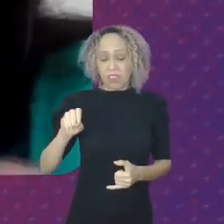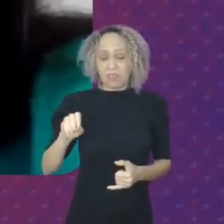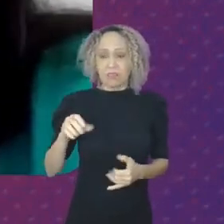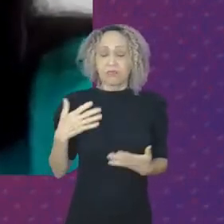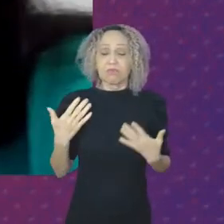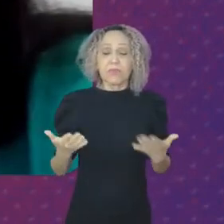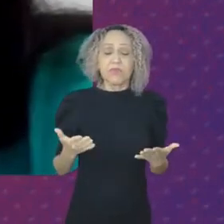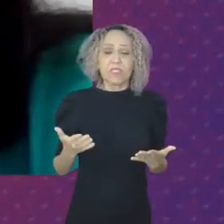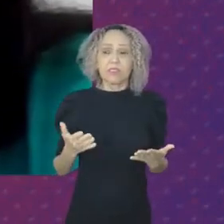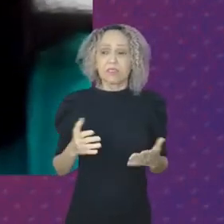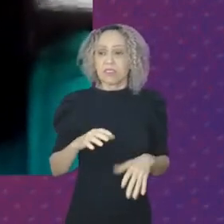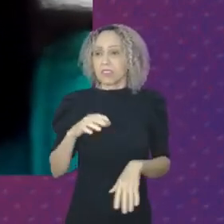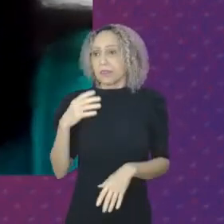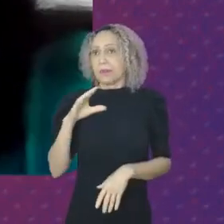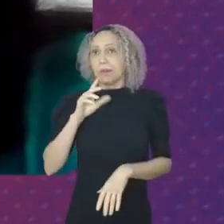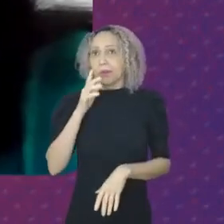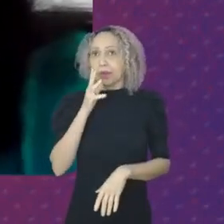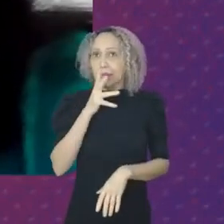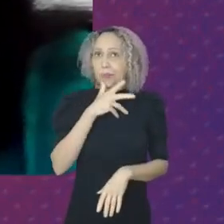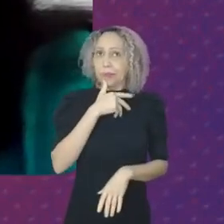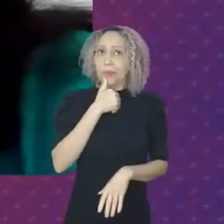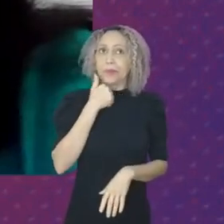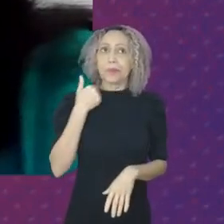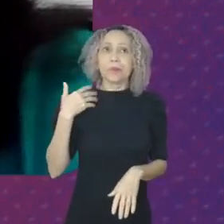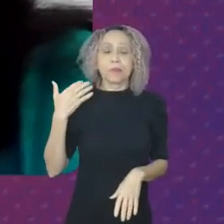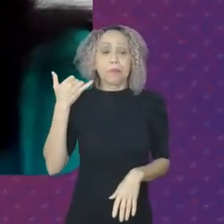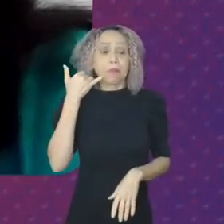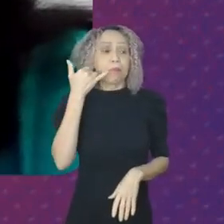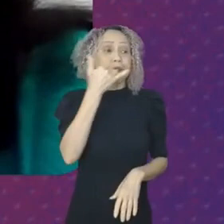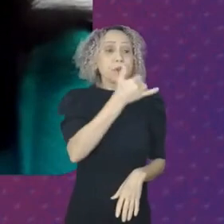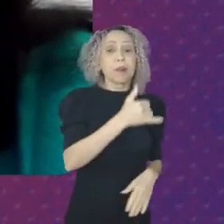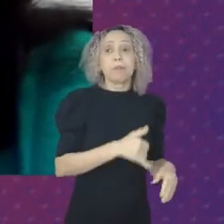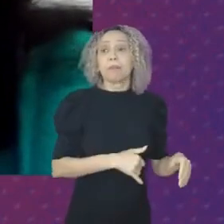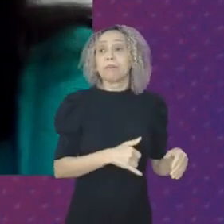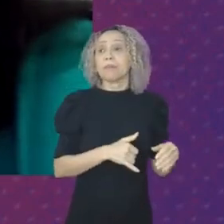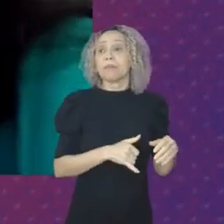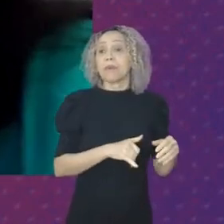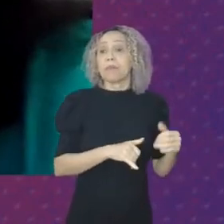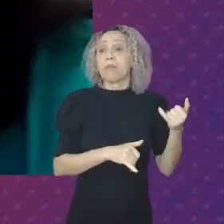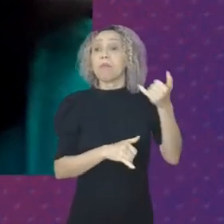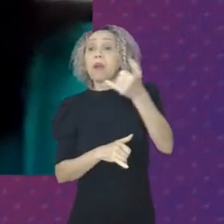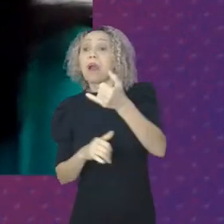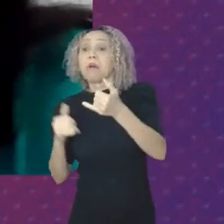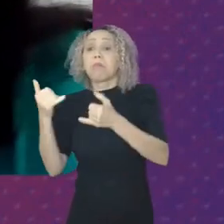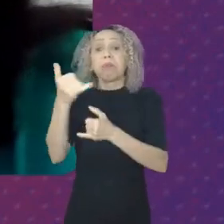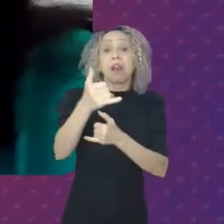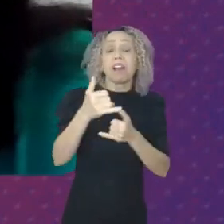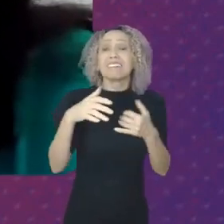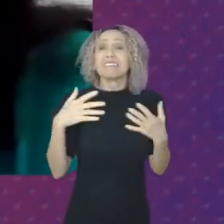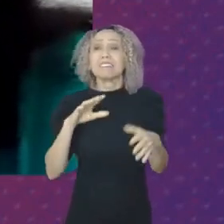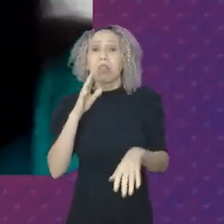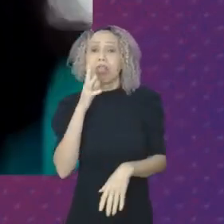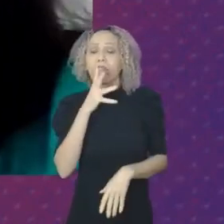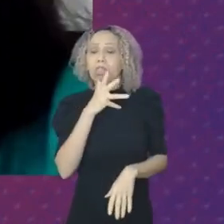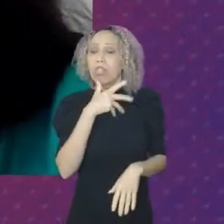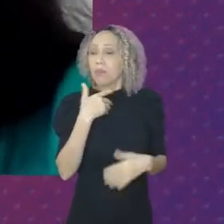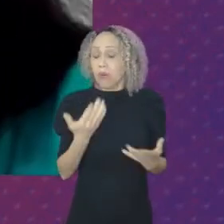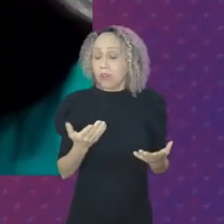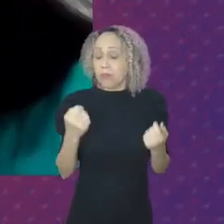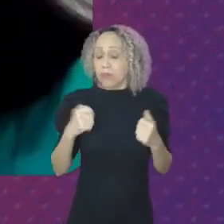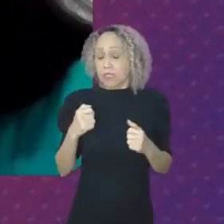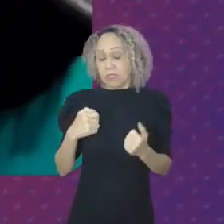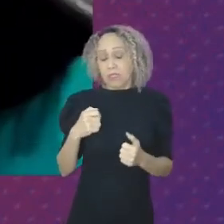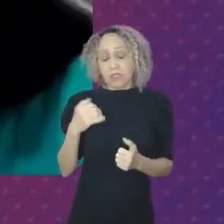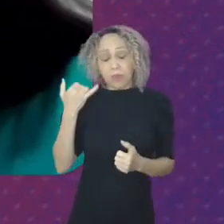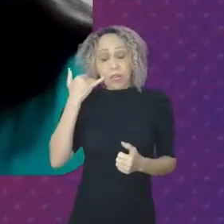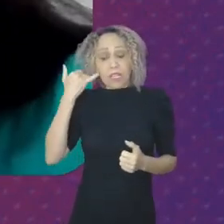mulher poderia já estar sem vida até que se conseguisse chegar a ela um serviço de